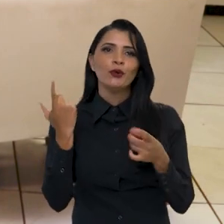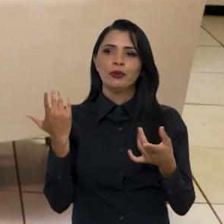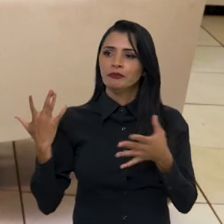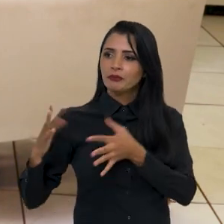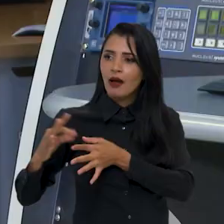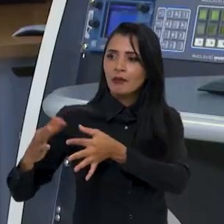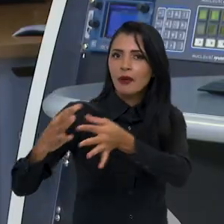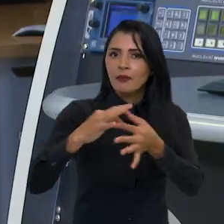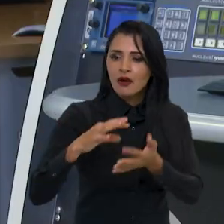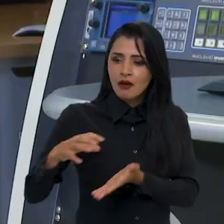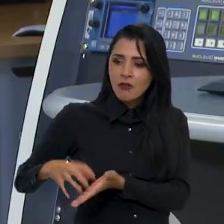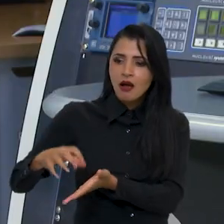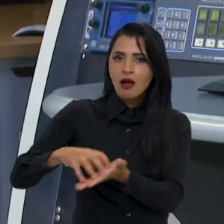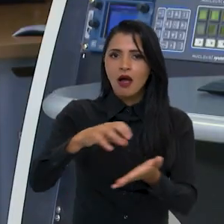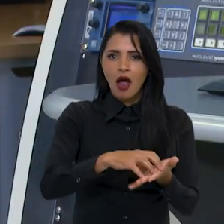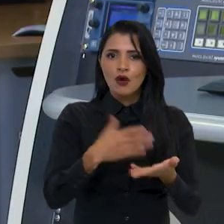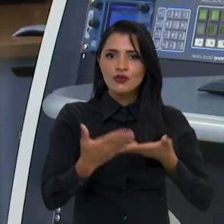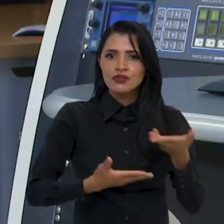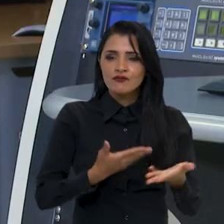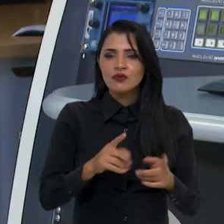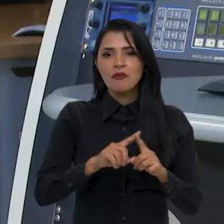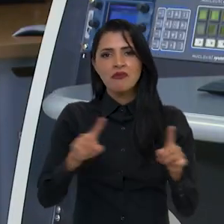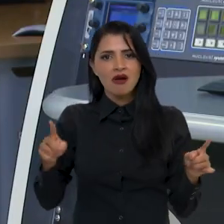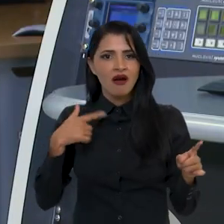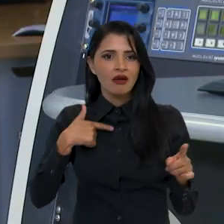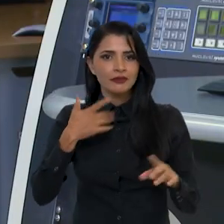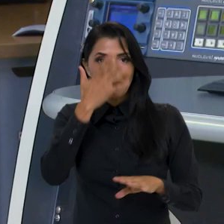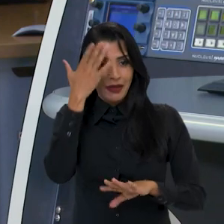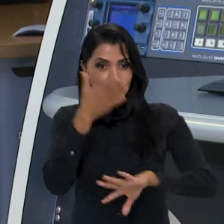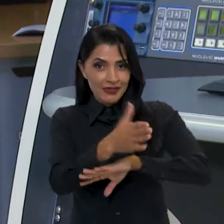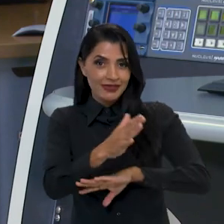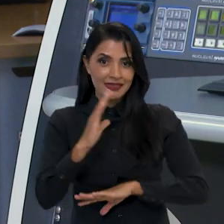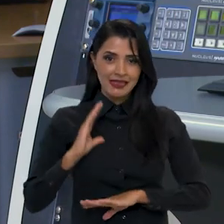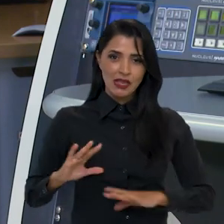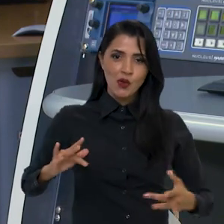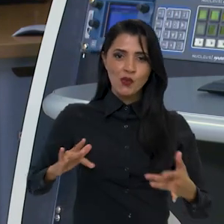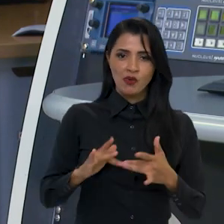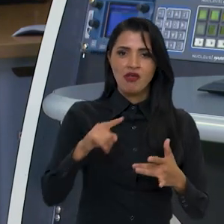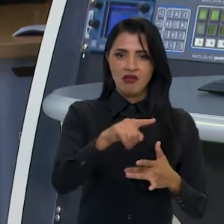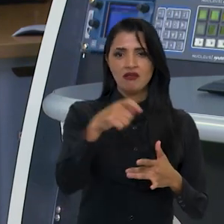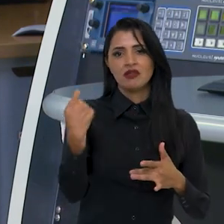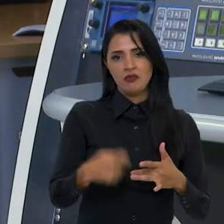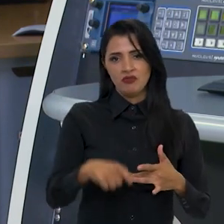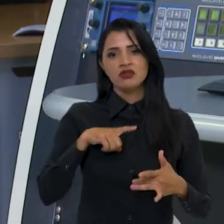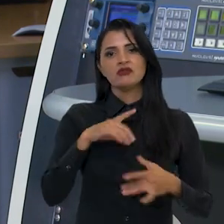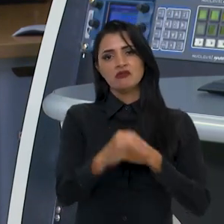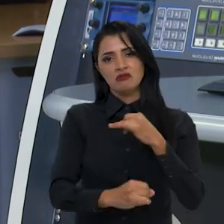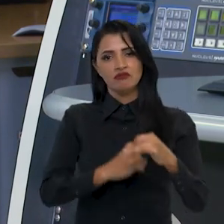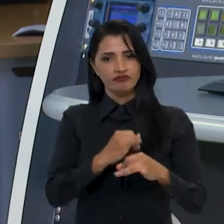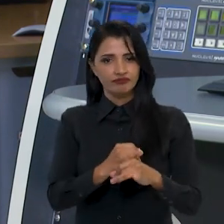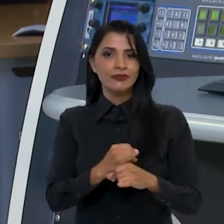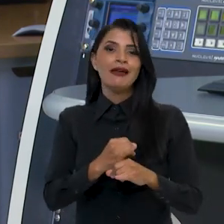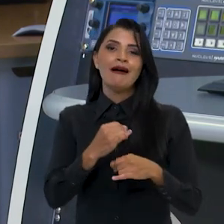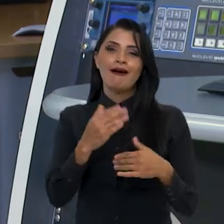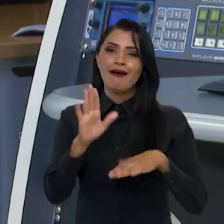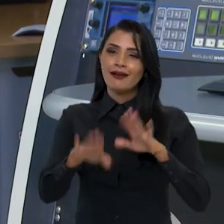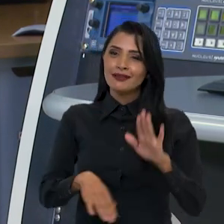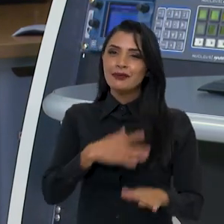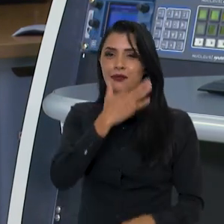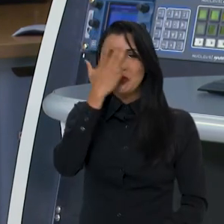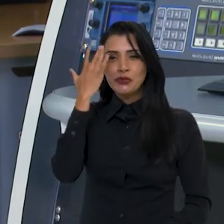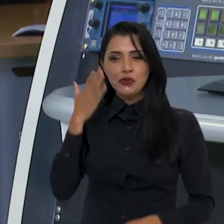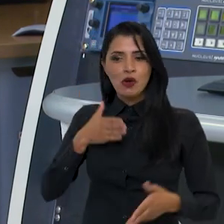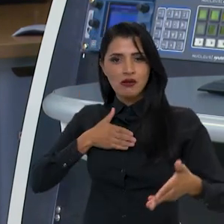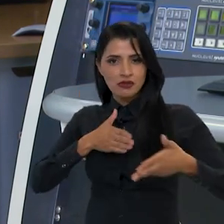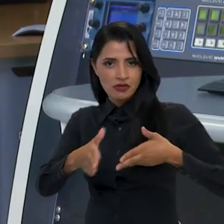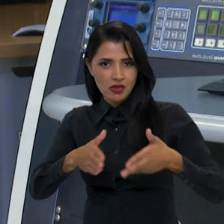conectar as unidades, os serviços de saúde, mas para a gente chegar ao cidadão, ele também precisa estar conectado, né? Então, muitas vezes, as